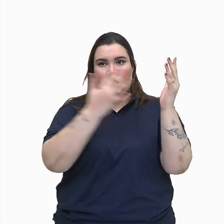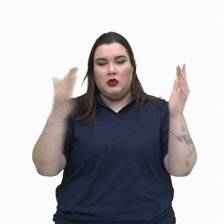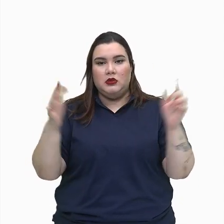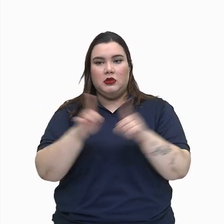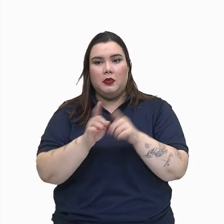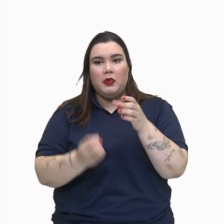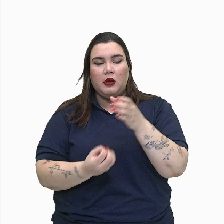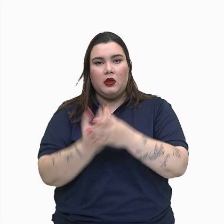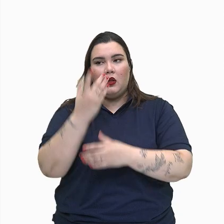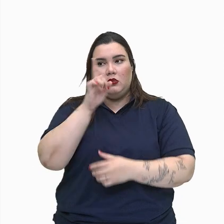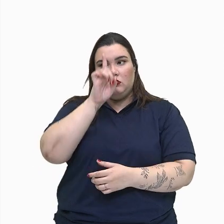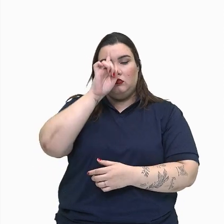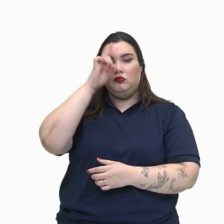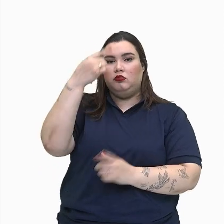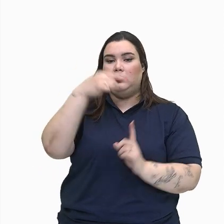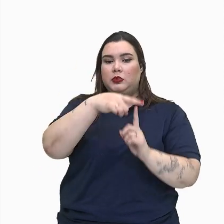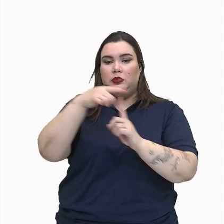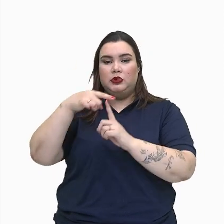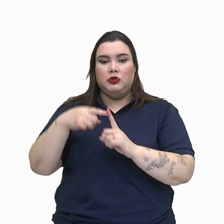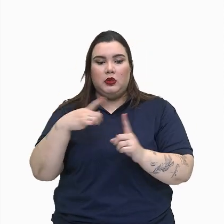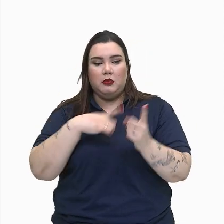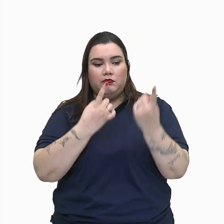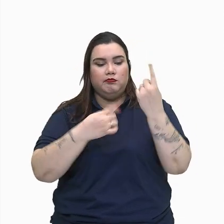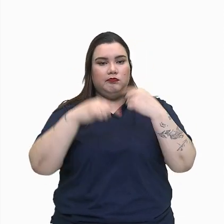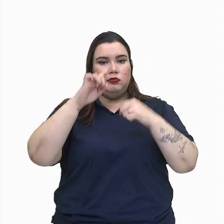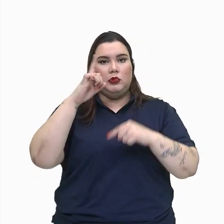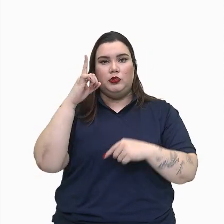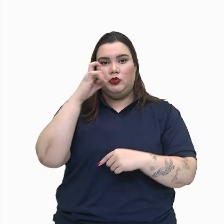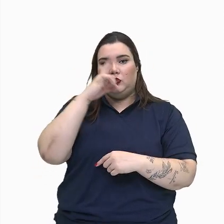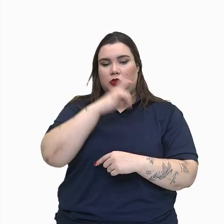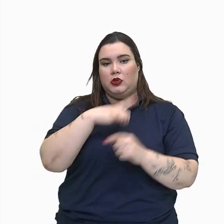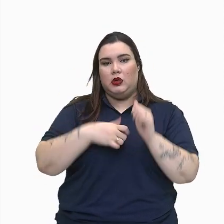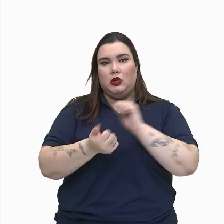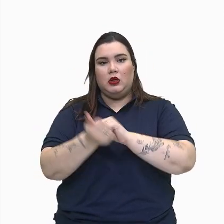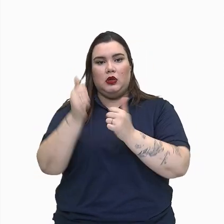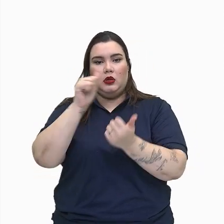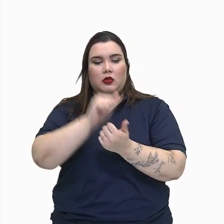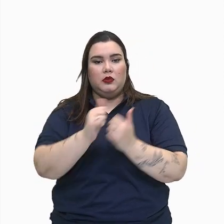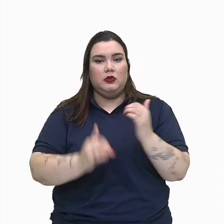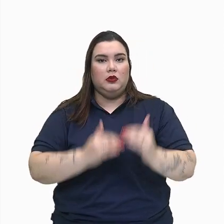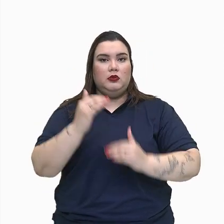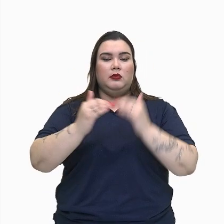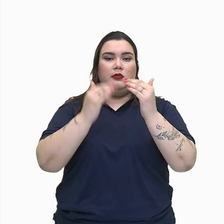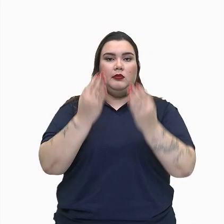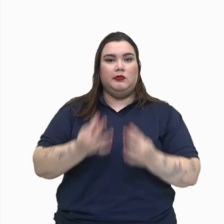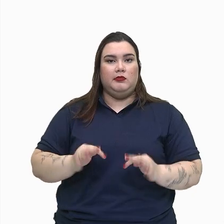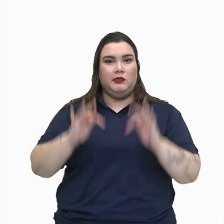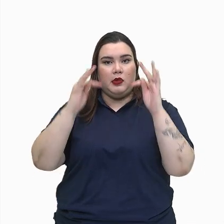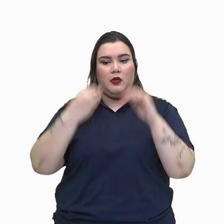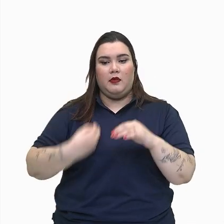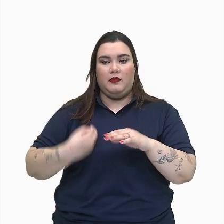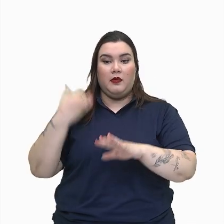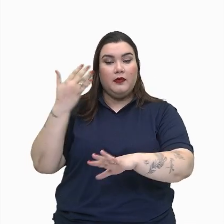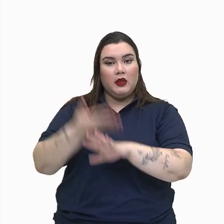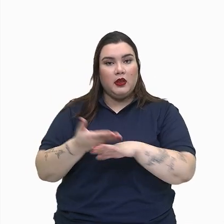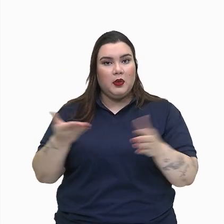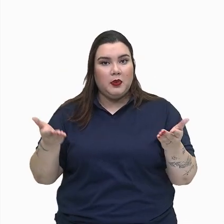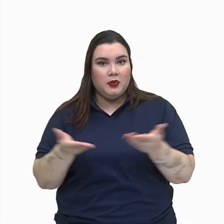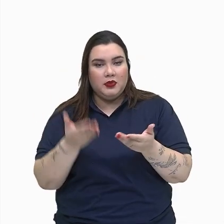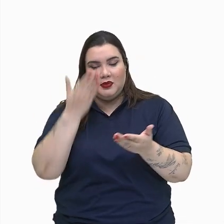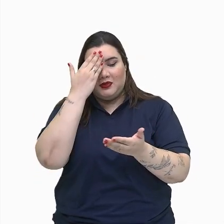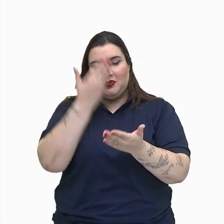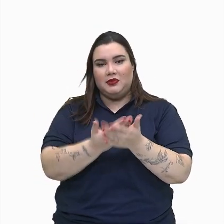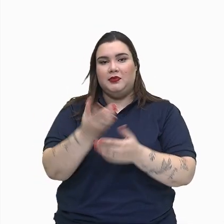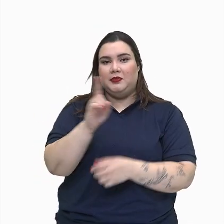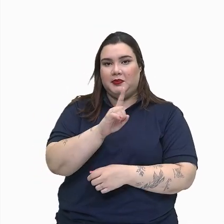formas criativas de superar essa dificuldade, de se adaptar ao meio, desenvolver tecnologias e estar vivos até o dia de hoje? Acredito que não,